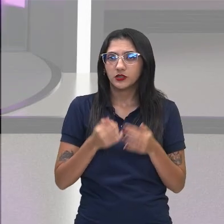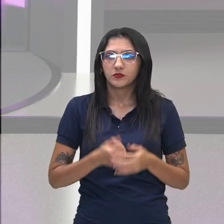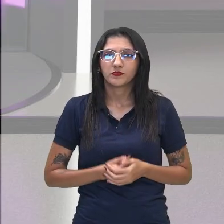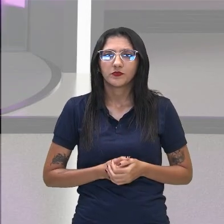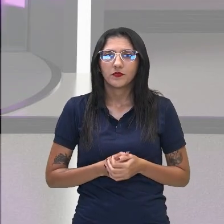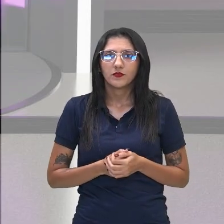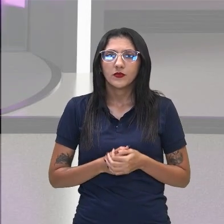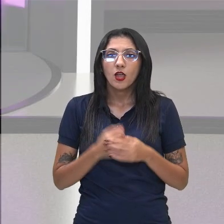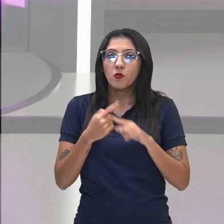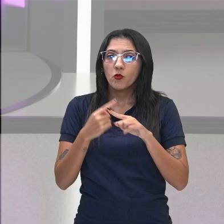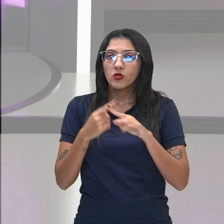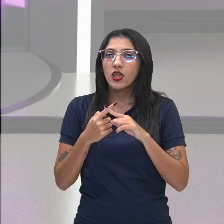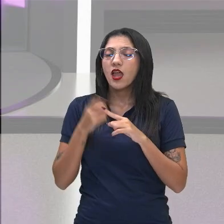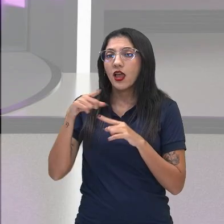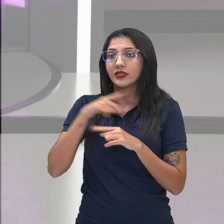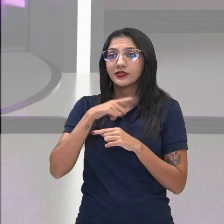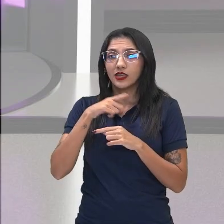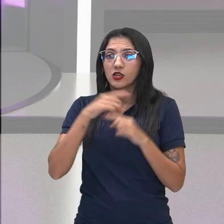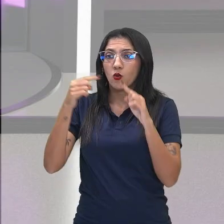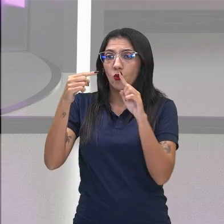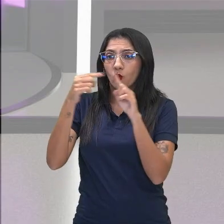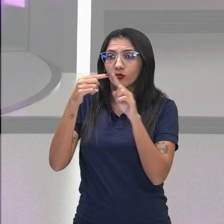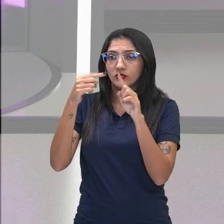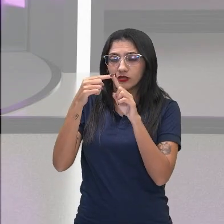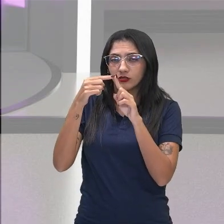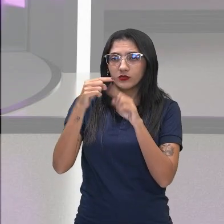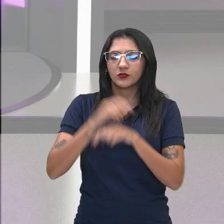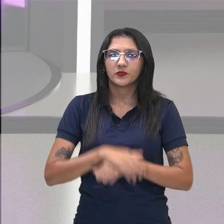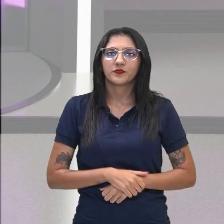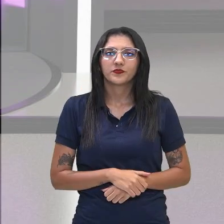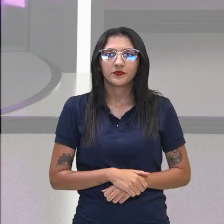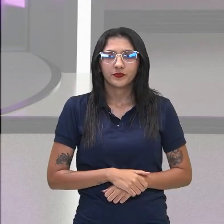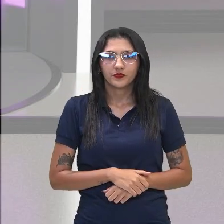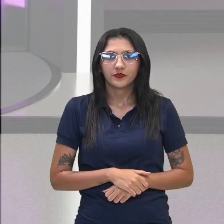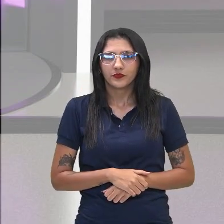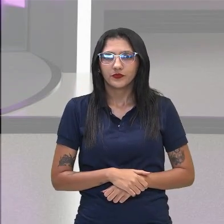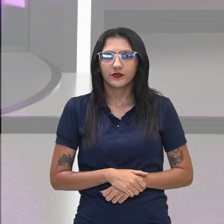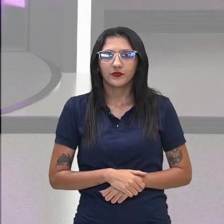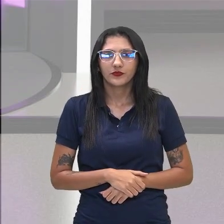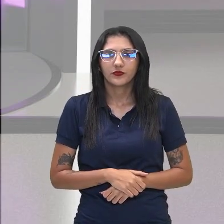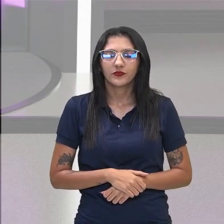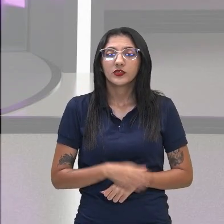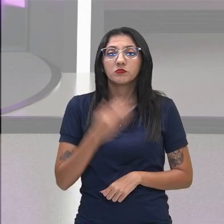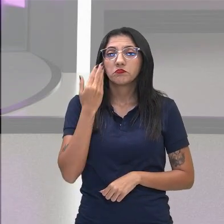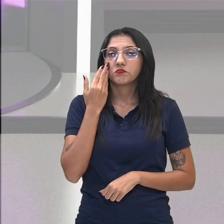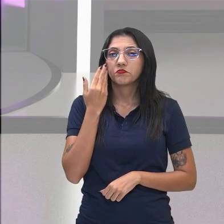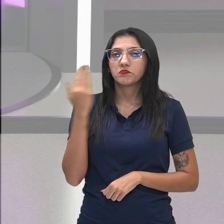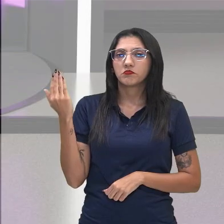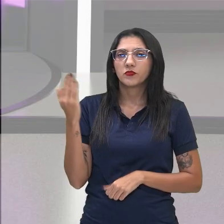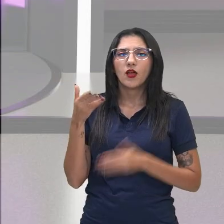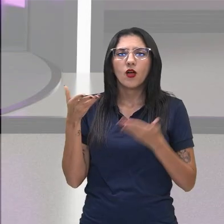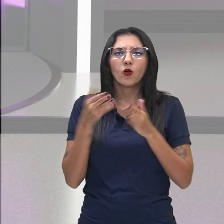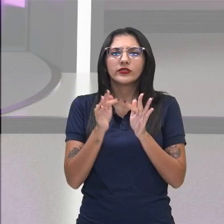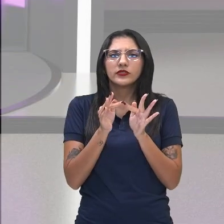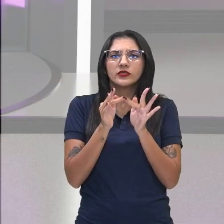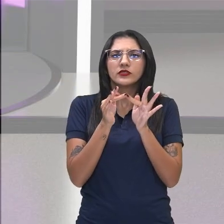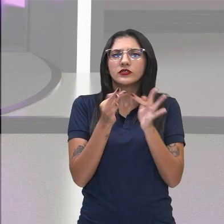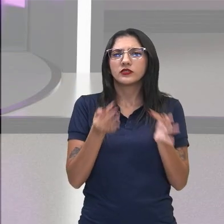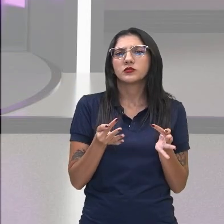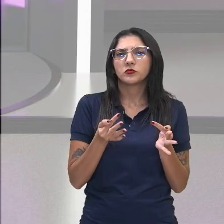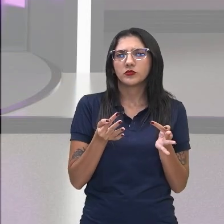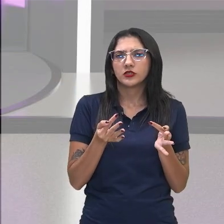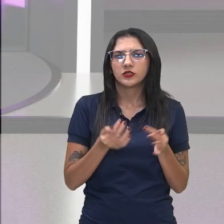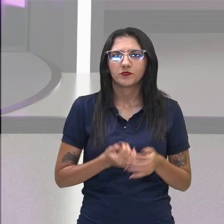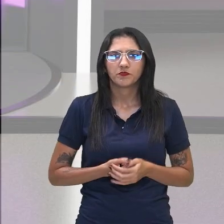há encontro entre as suas linhas, tá bom? Quando que ela será uma linha poligonal simples? Quando ela não